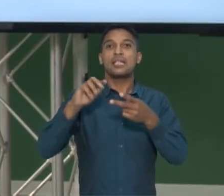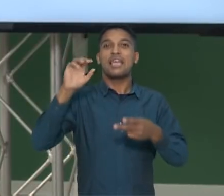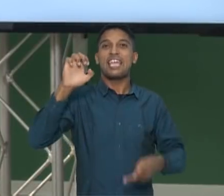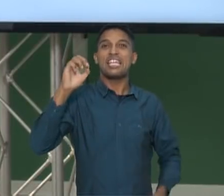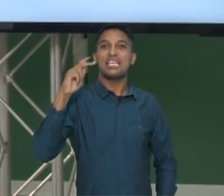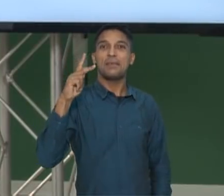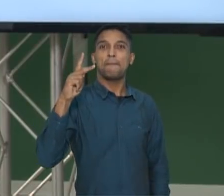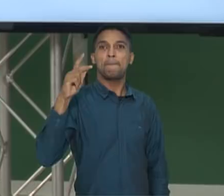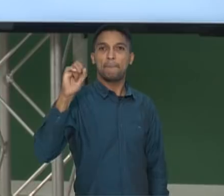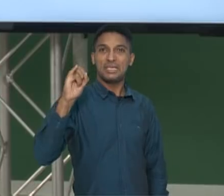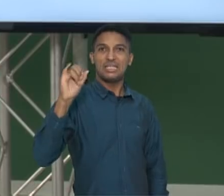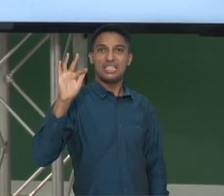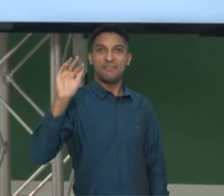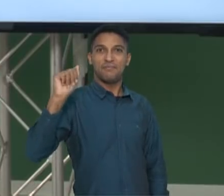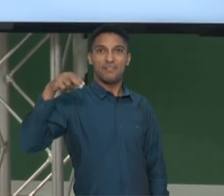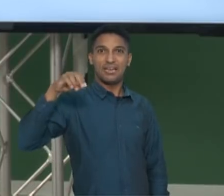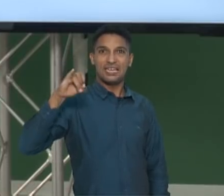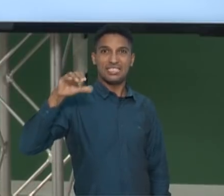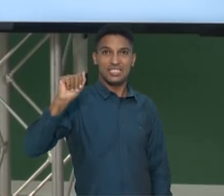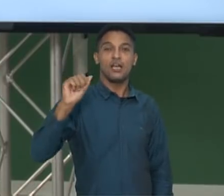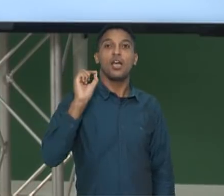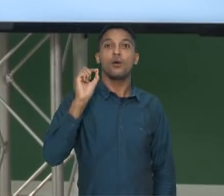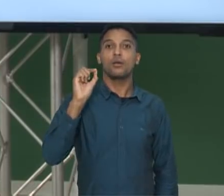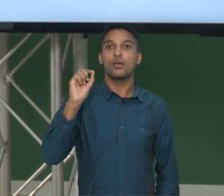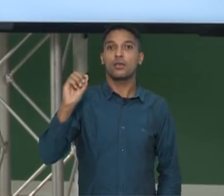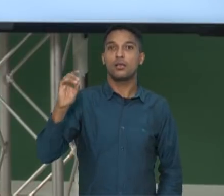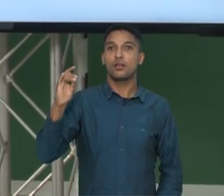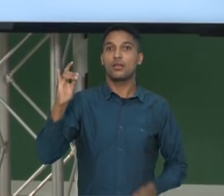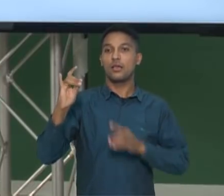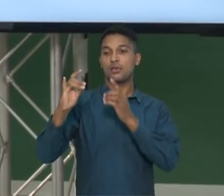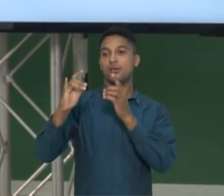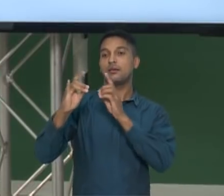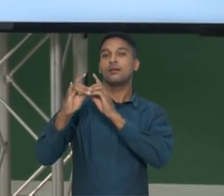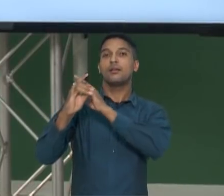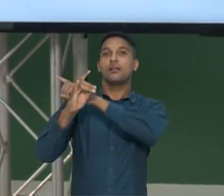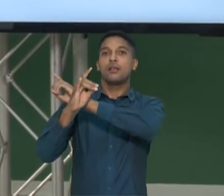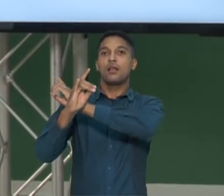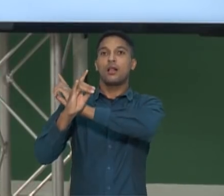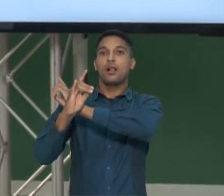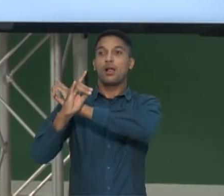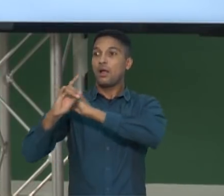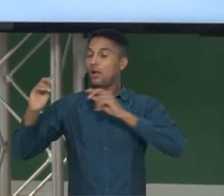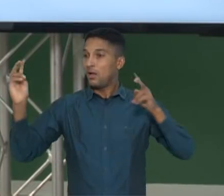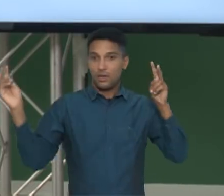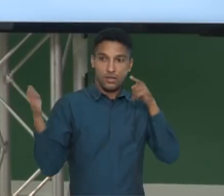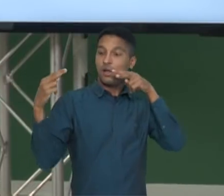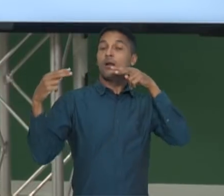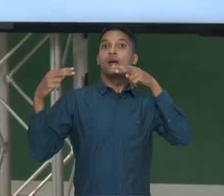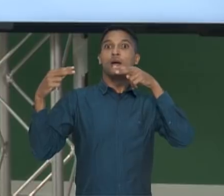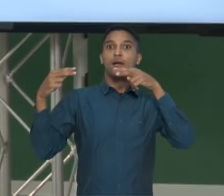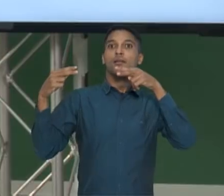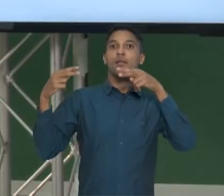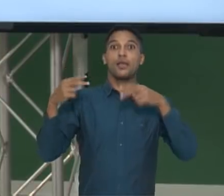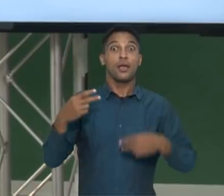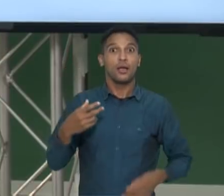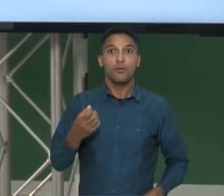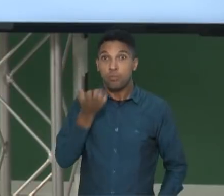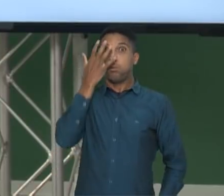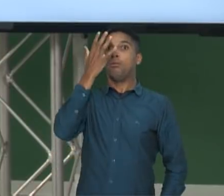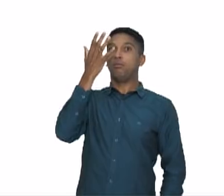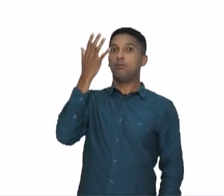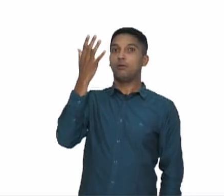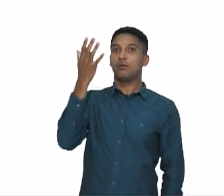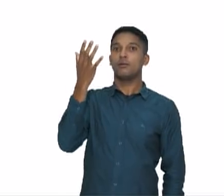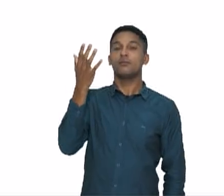do encontro entre os dois, entre a personagem principal, que é a menina ruiva, e o cachorrinho. Que mais? Essa questão